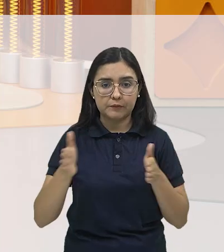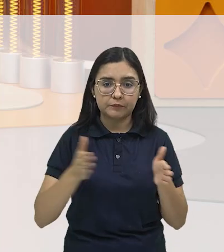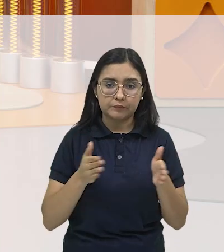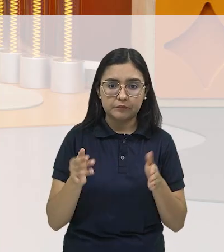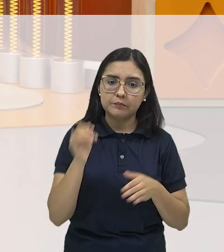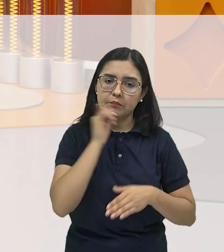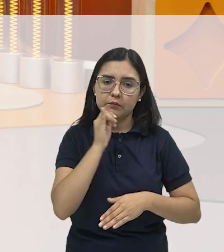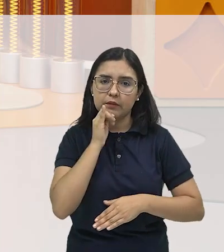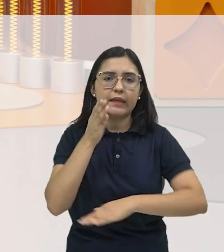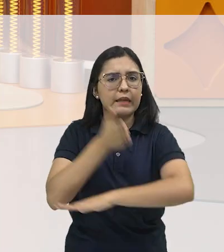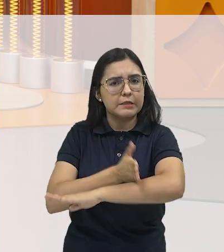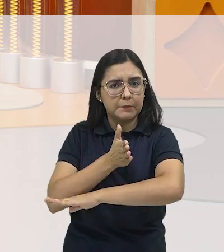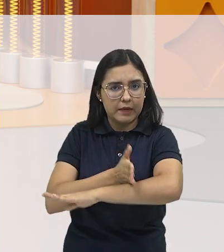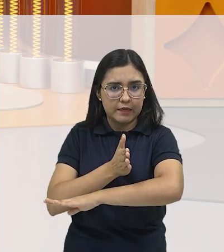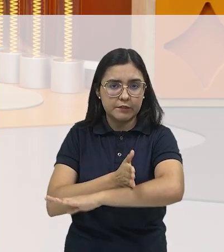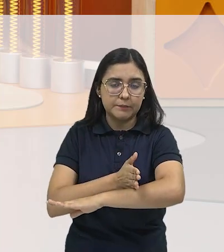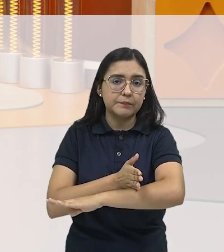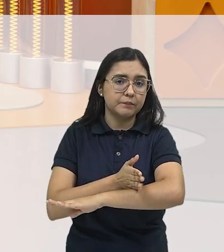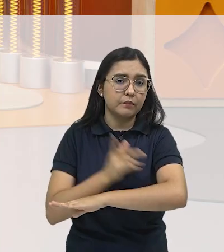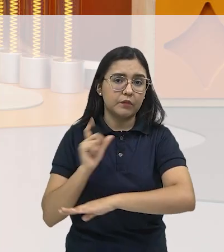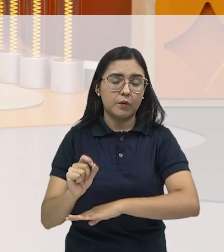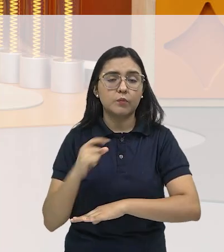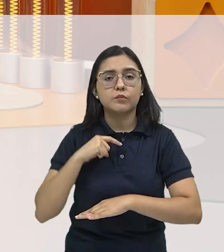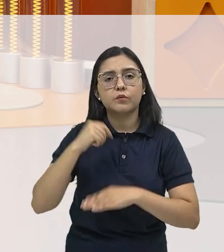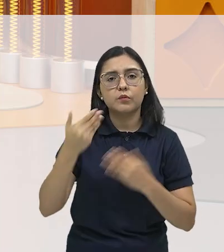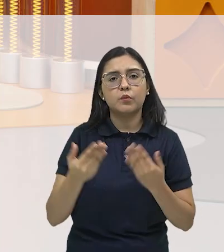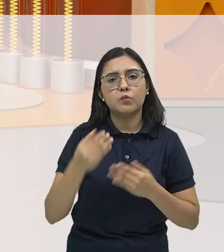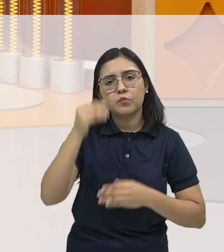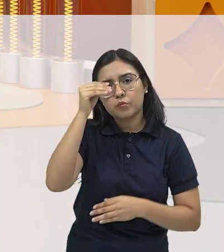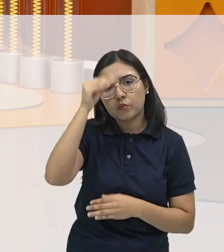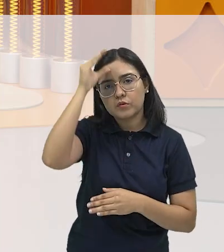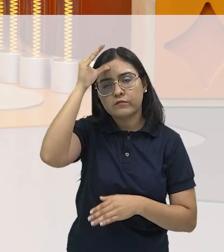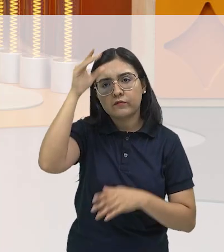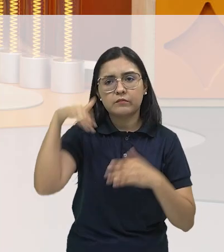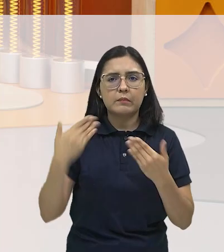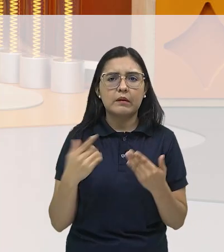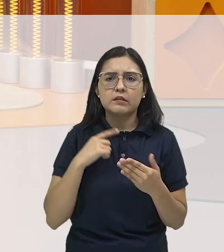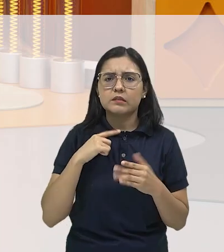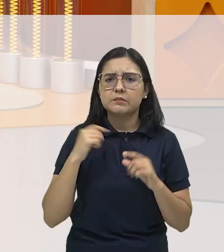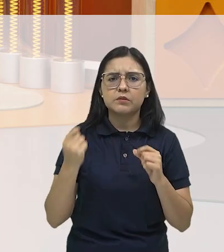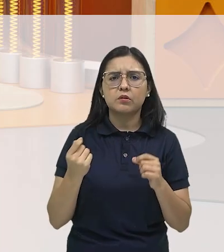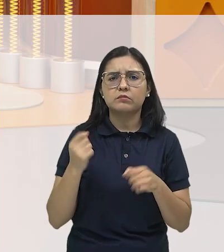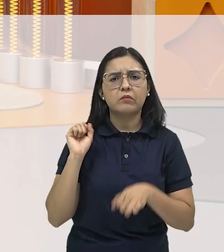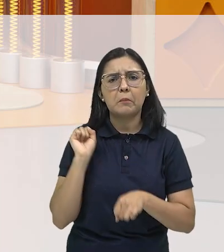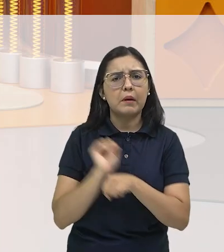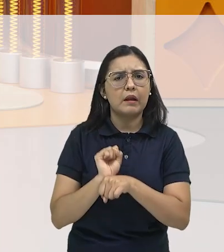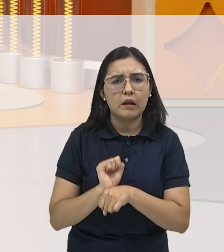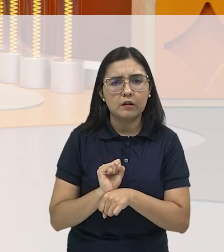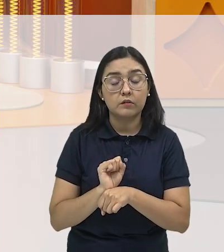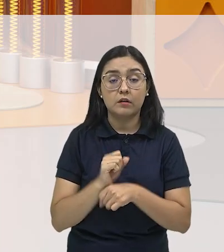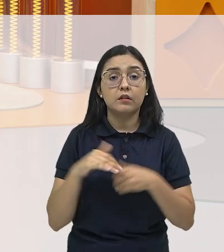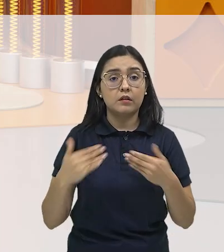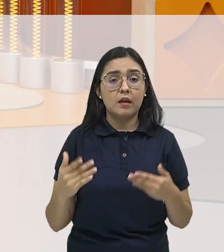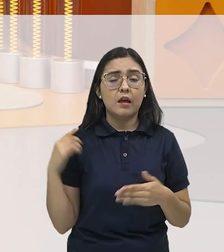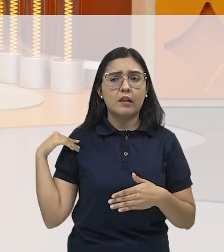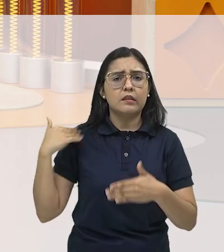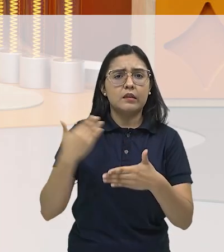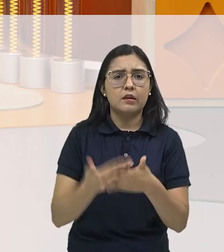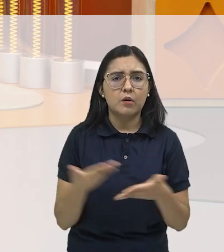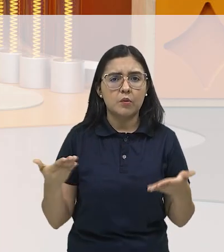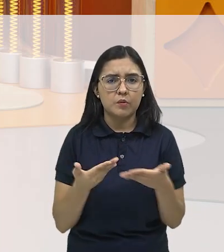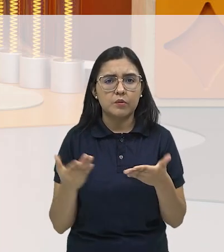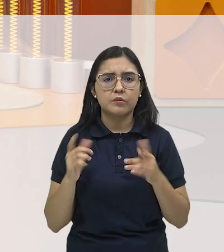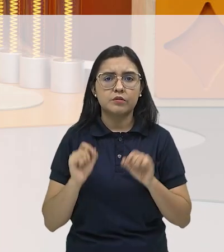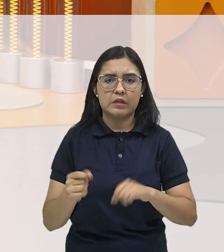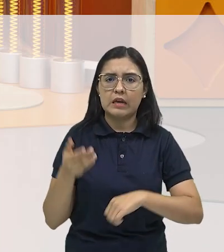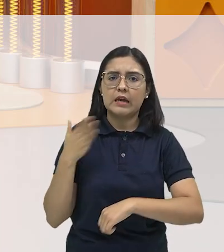na Idade Média, muito da questão do conhecimento ficou estagnado. Por exemplo, até hoje existem pessoas que falam a Idade